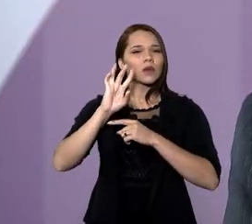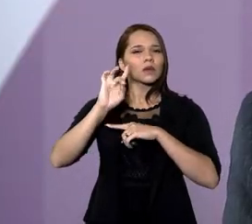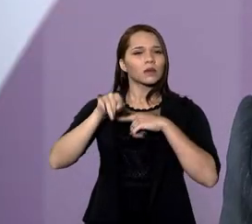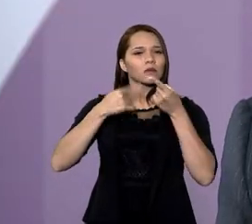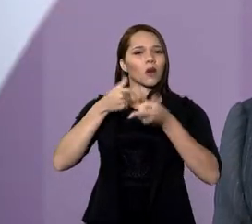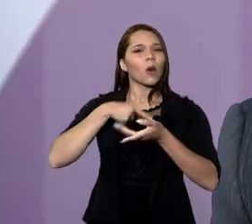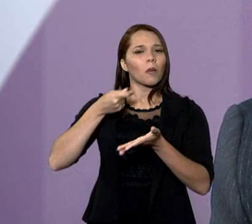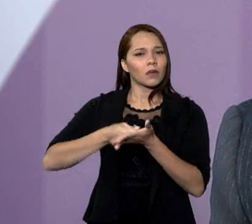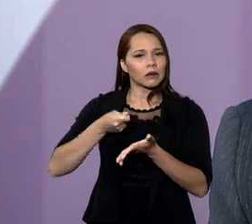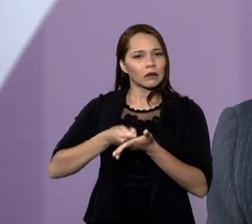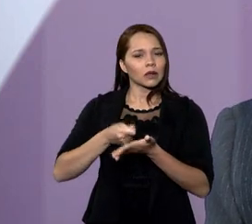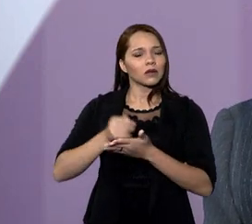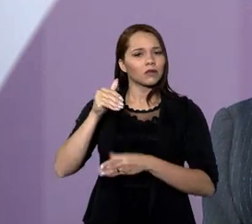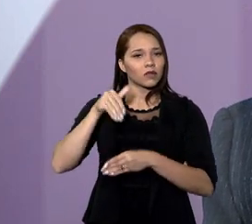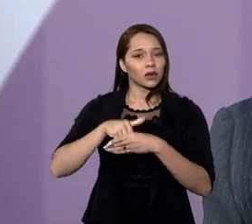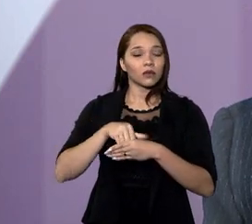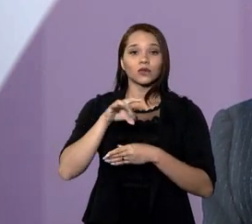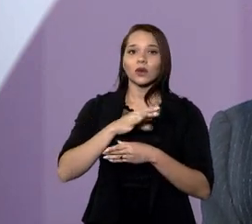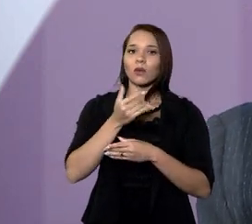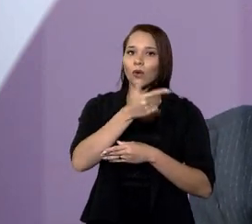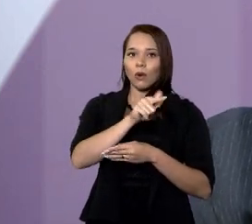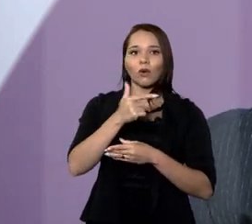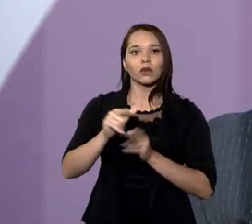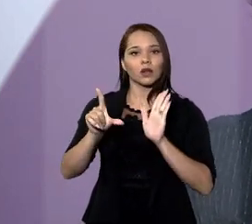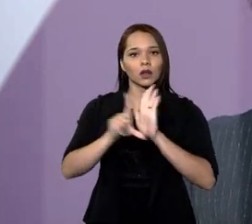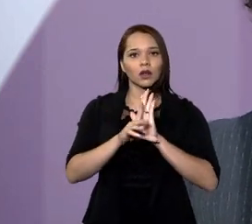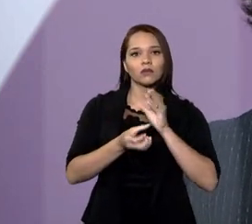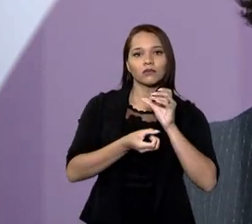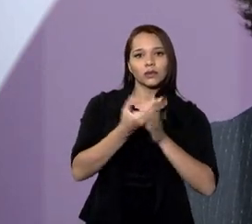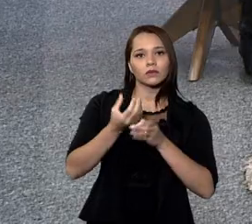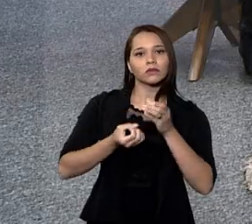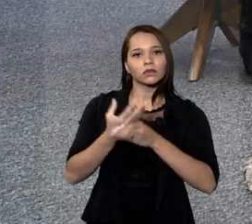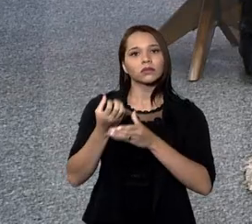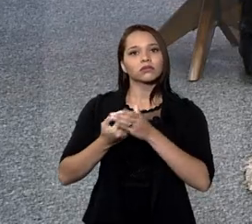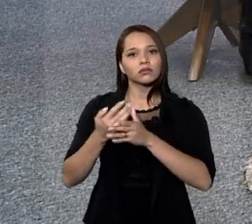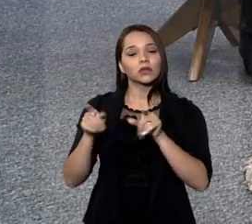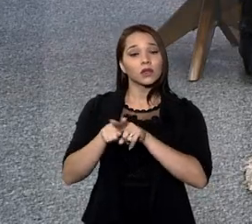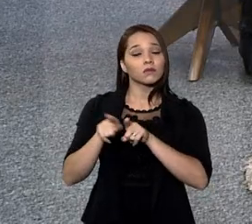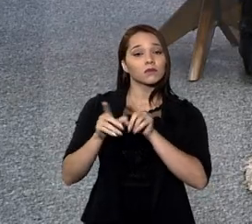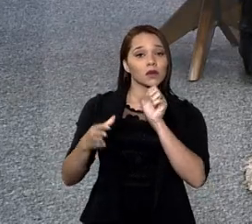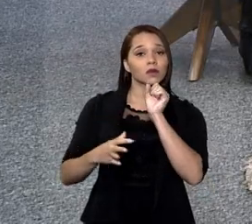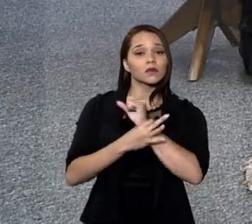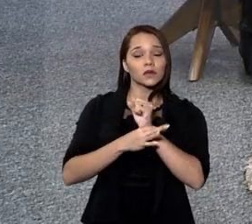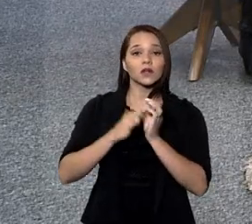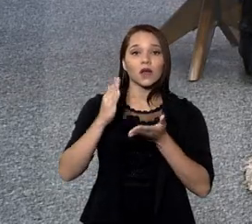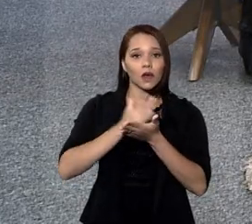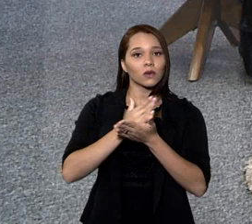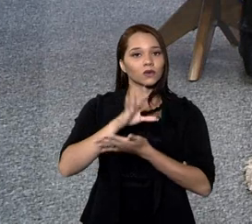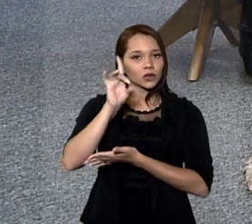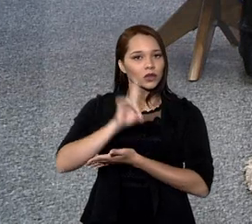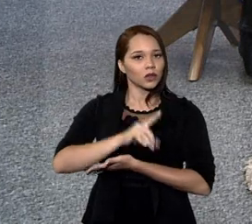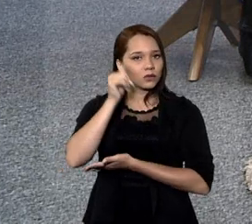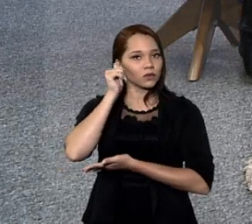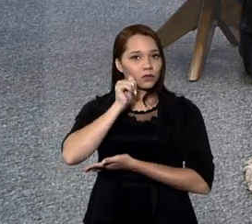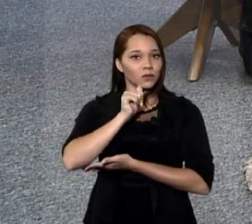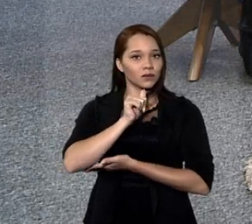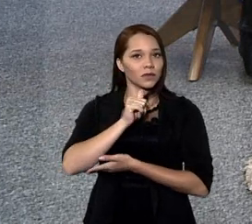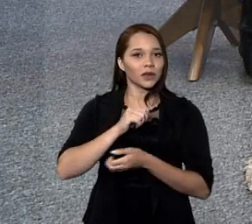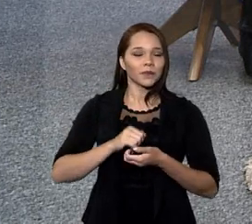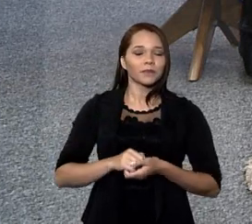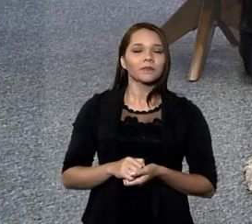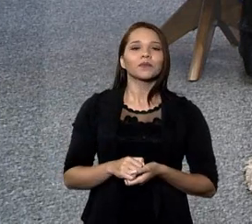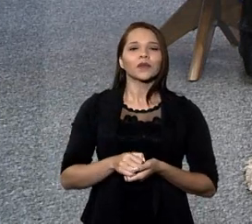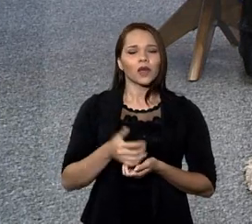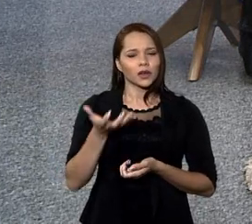né até a obrigação do voto mas outras leis foram surgindo também para garantir alguns direitos né as